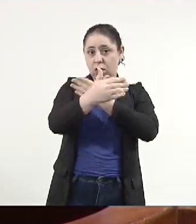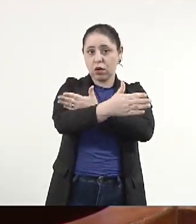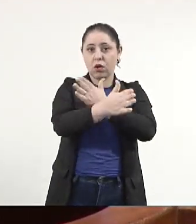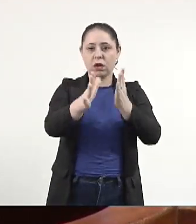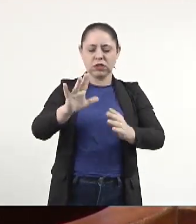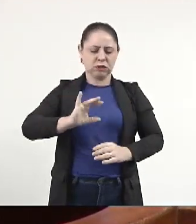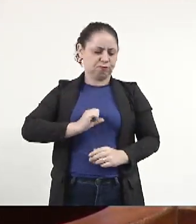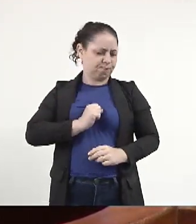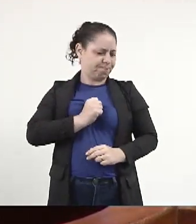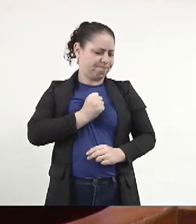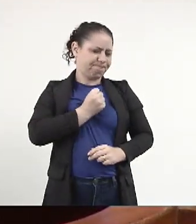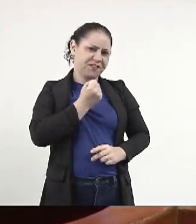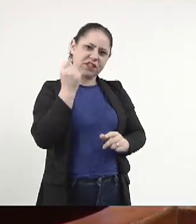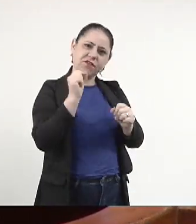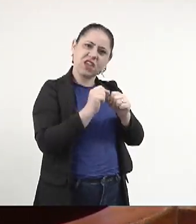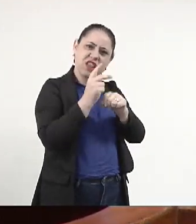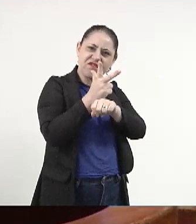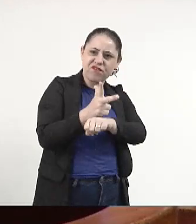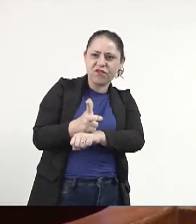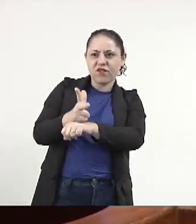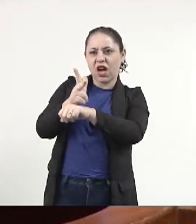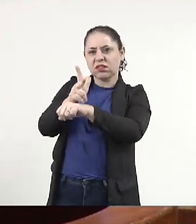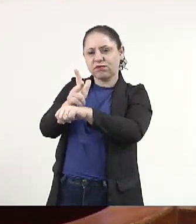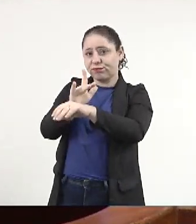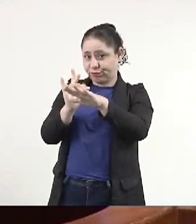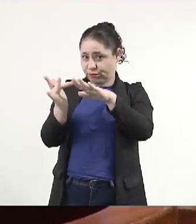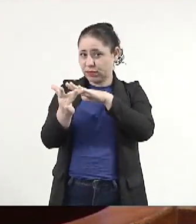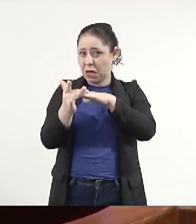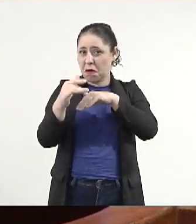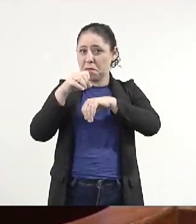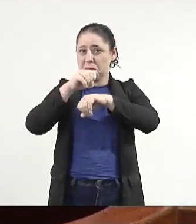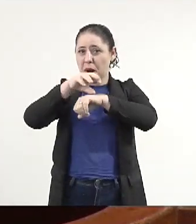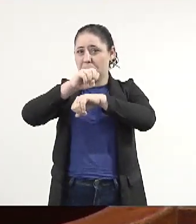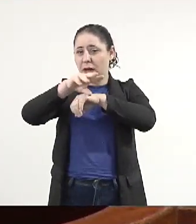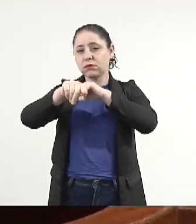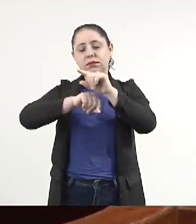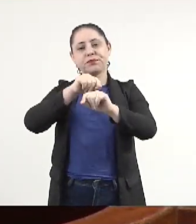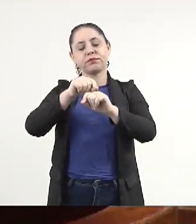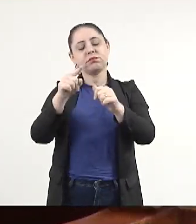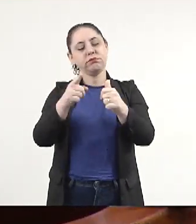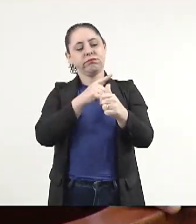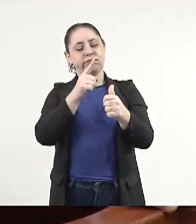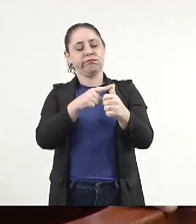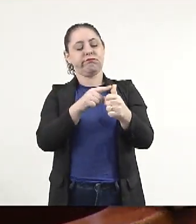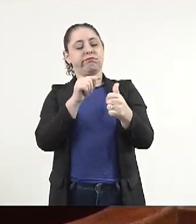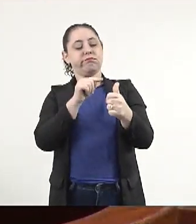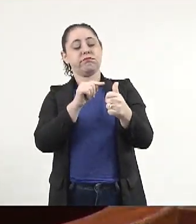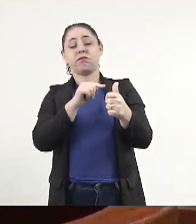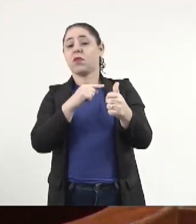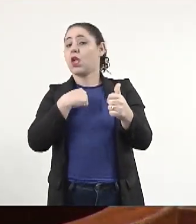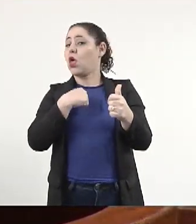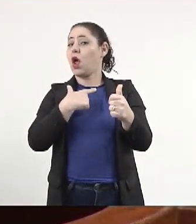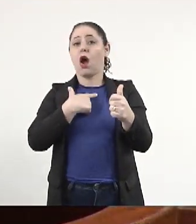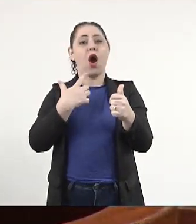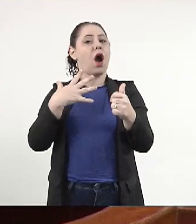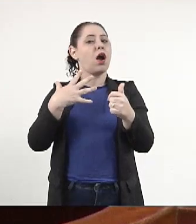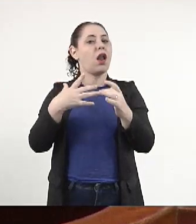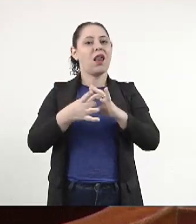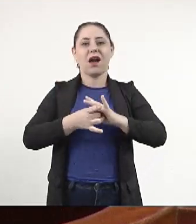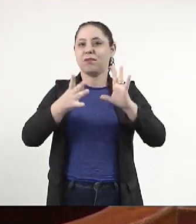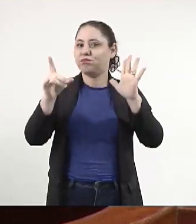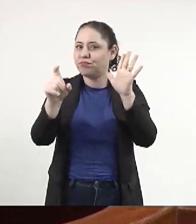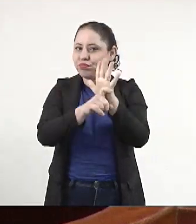do ódio que está fazendo esse tipo de vídeo, primeiro, eu não sou a favor